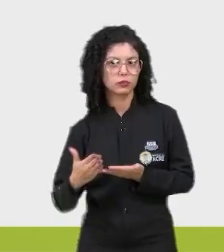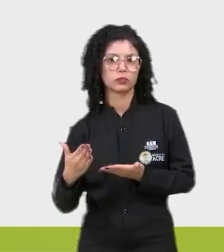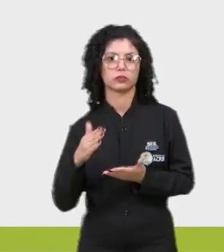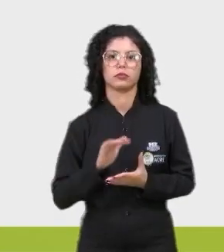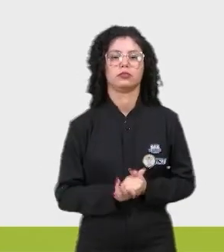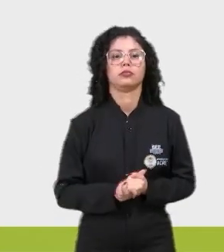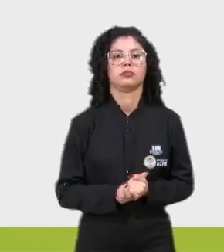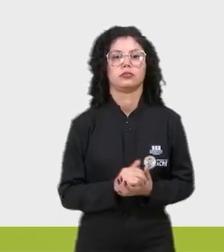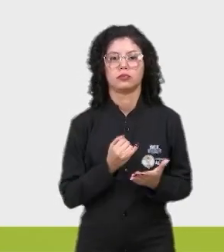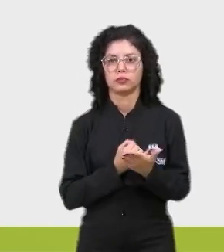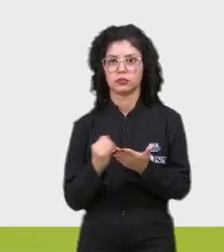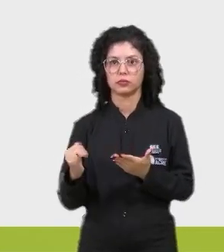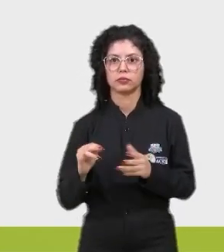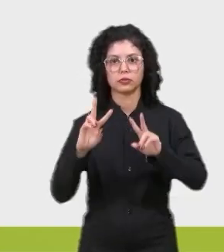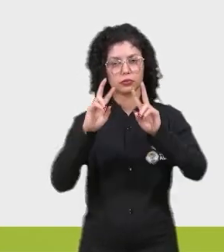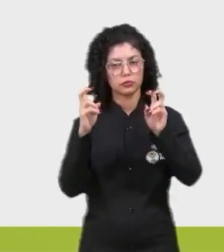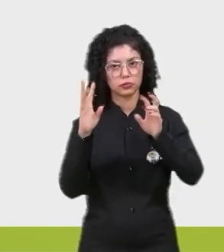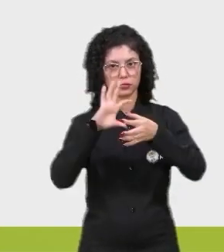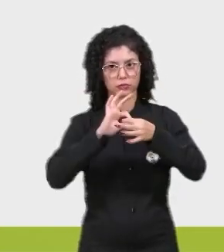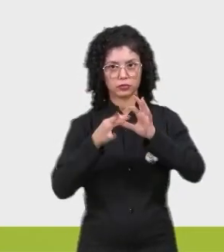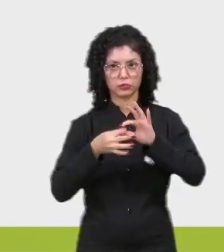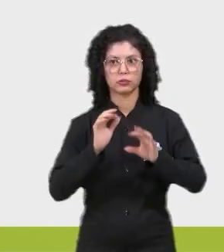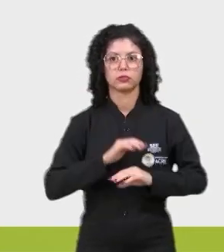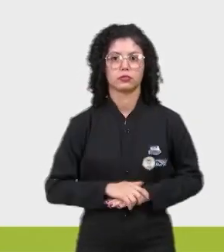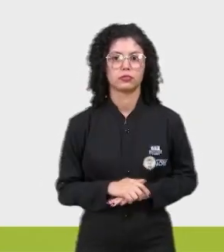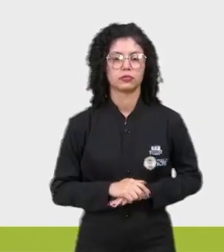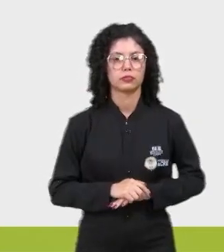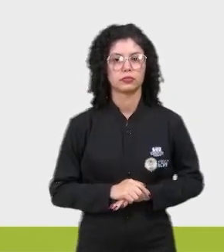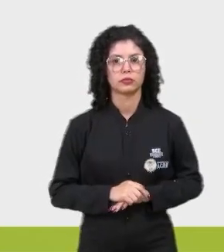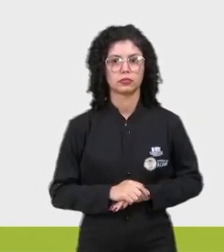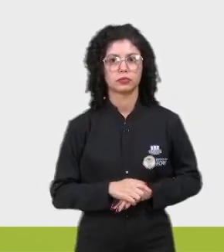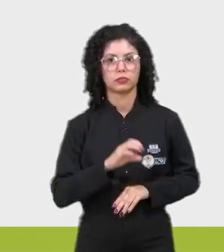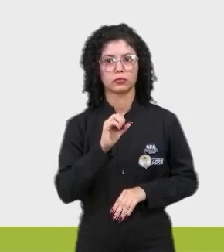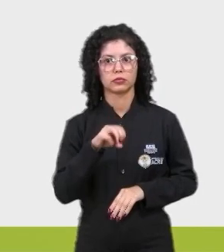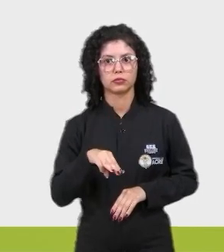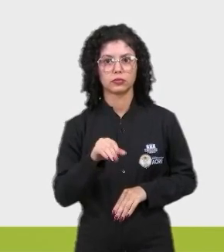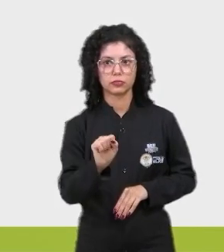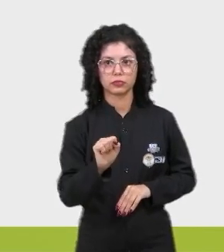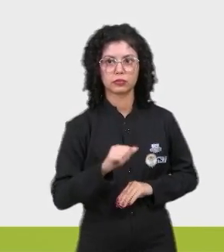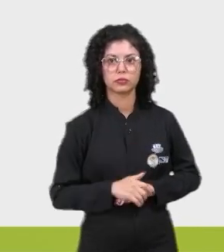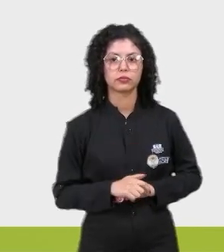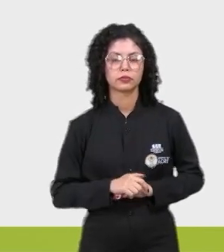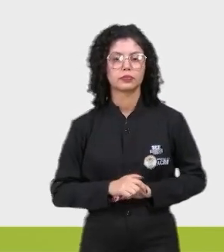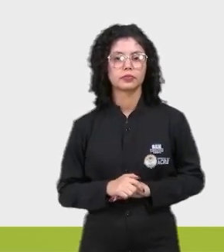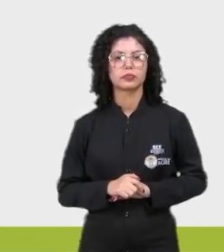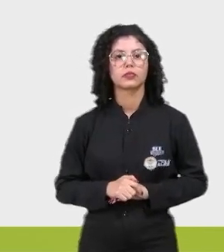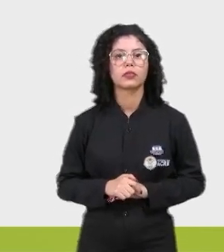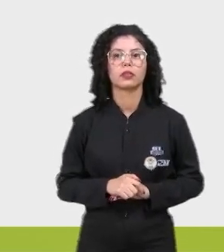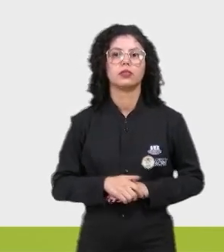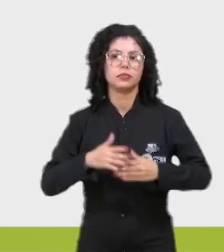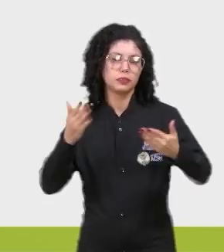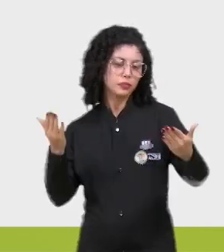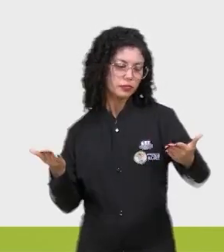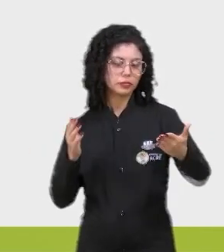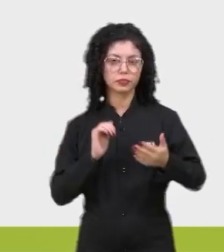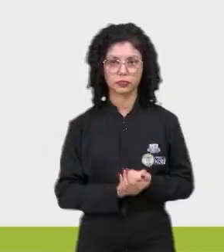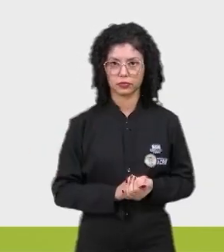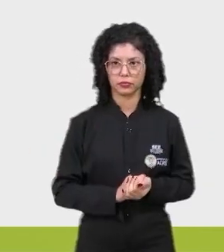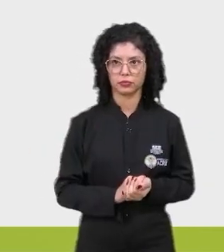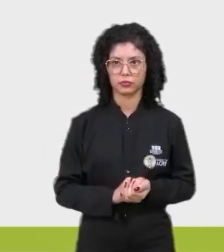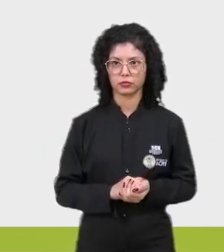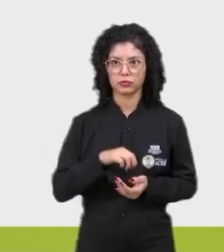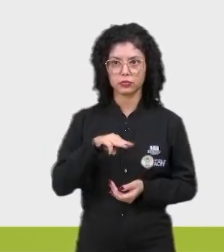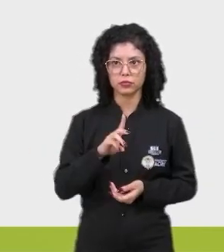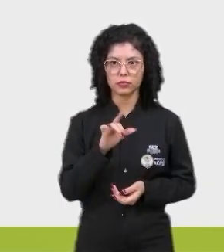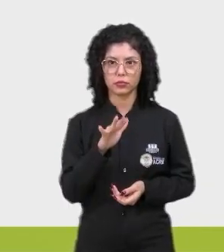a sua introdução com essa contextualização da OMS, né? Então, esse é o modelo